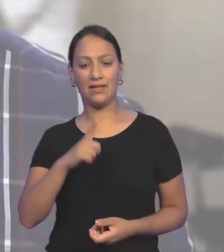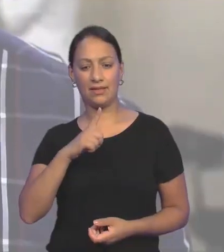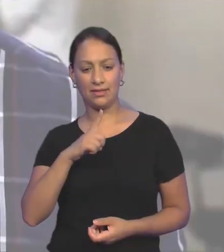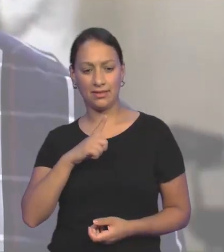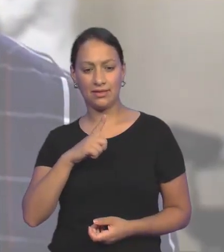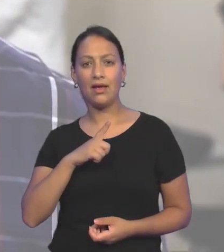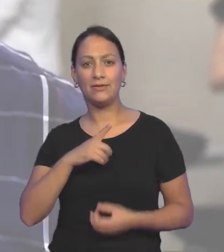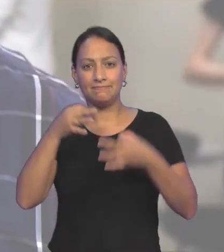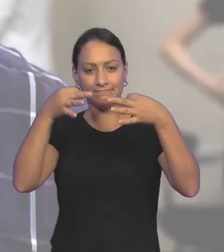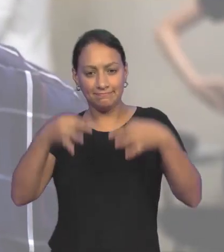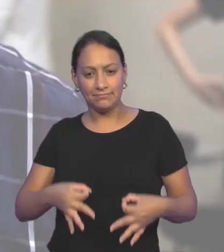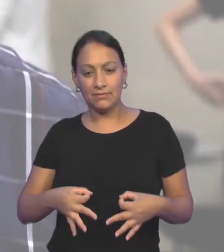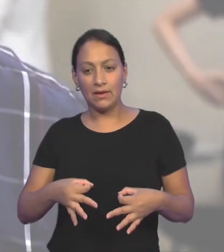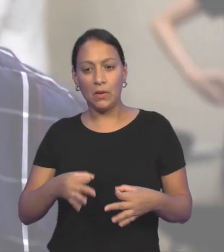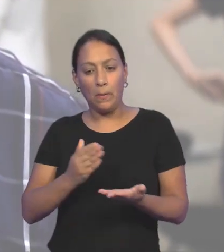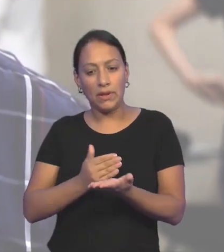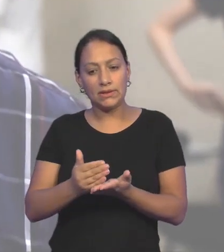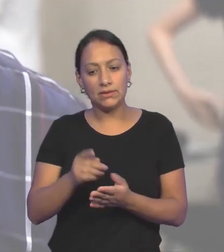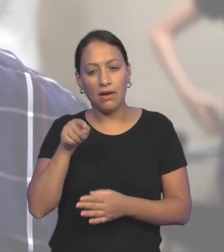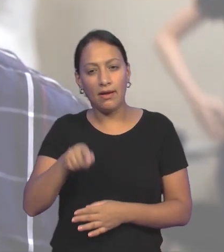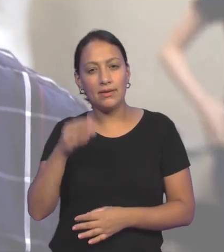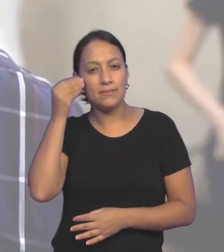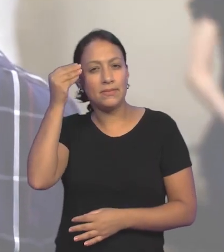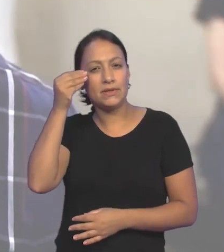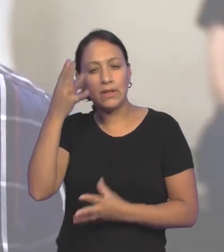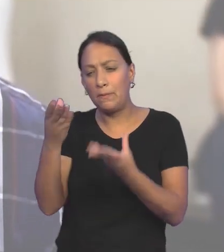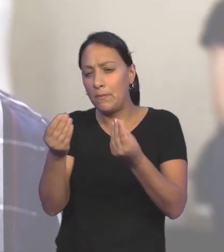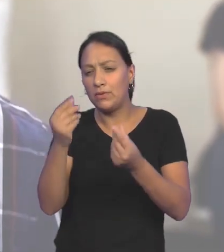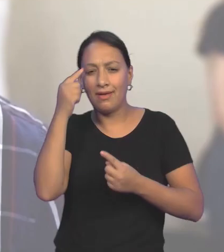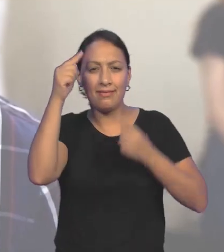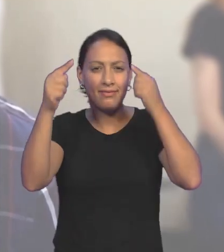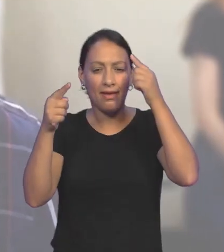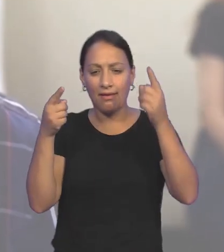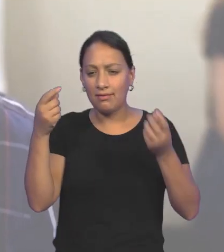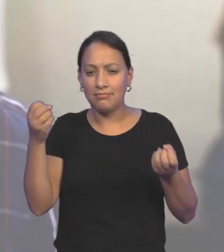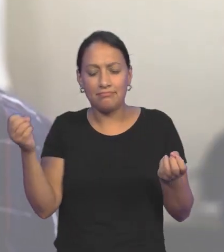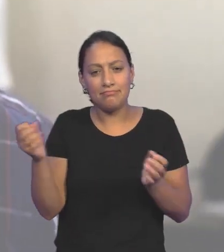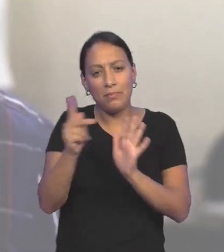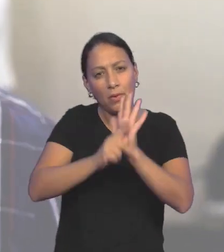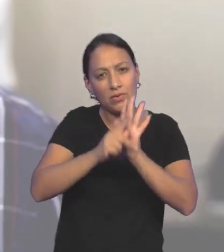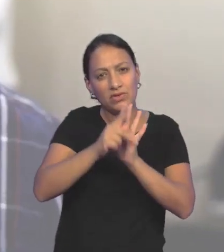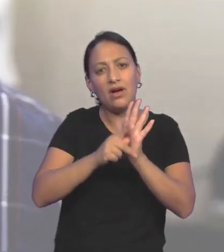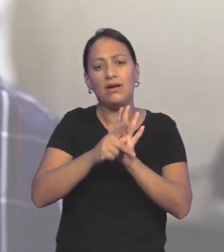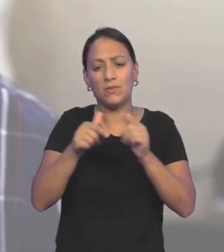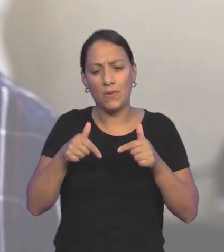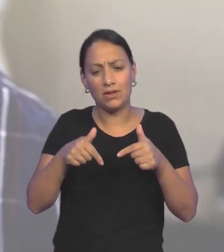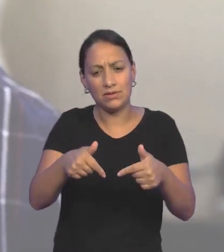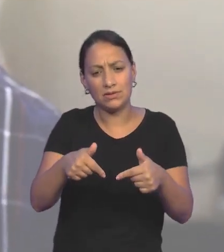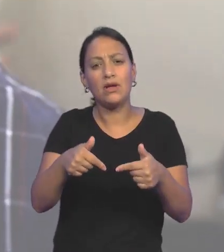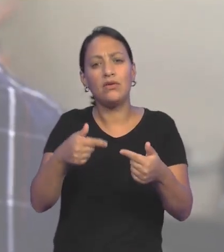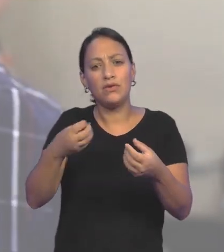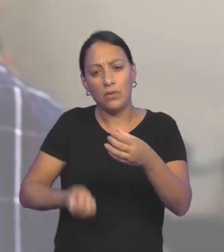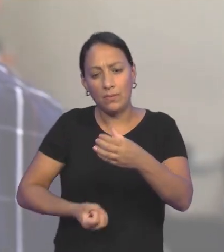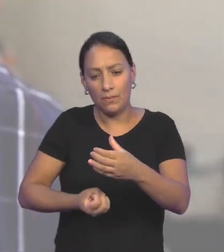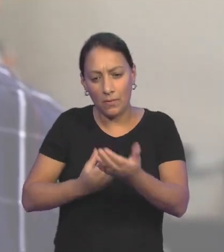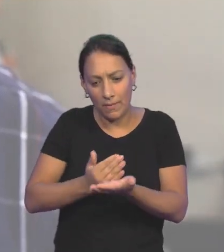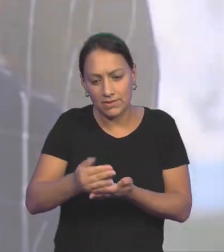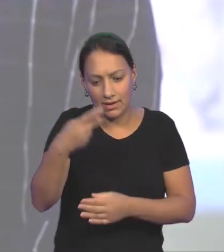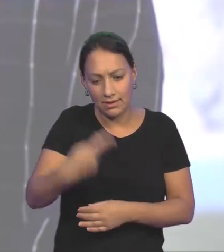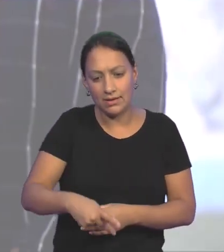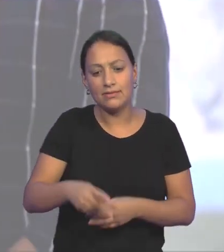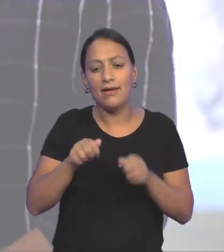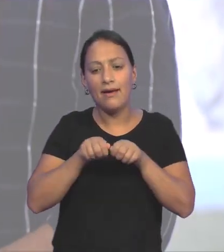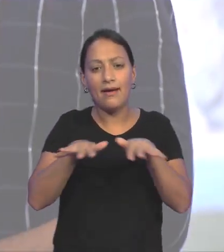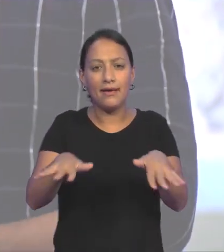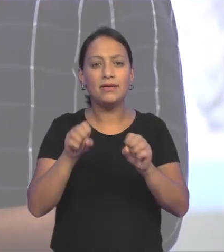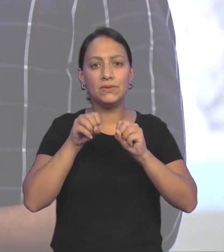Tenho convicção de que a partir dessa experiência, muitas ideias, projetos, ações vão ser implantadas na nossa rede municipal de educação